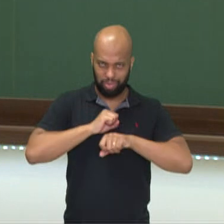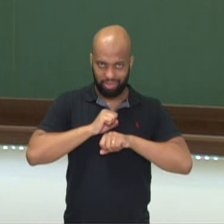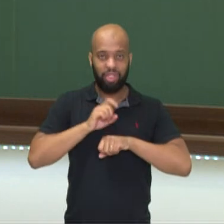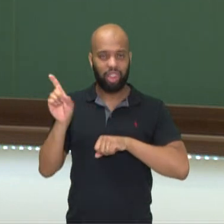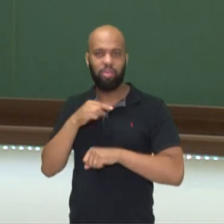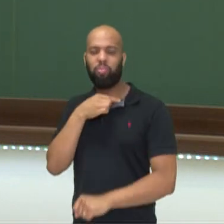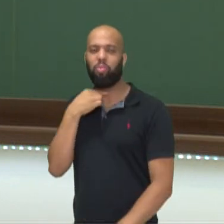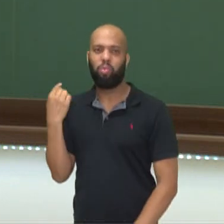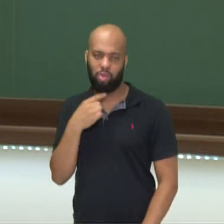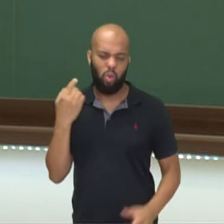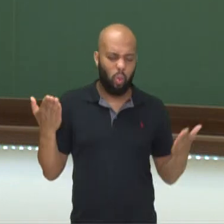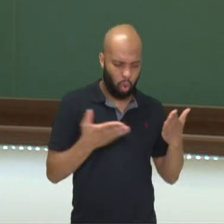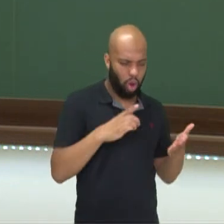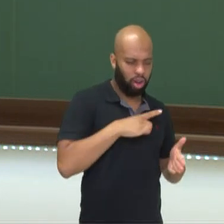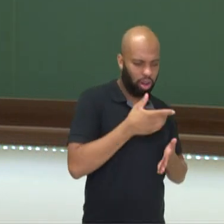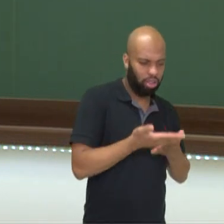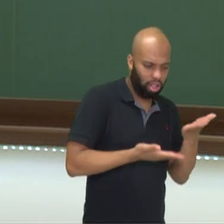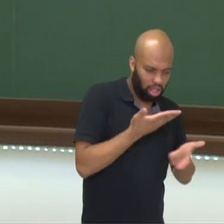foi somente